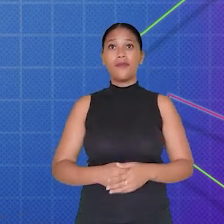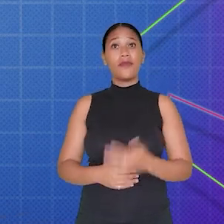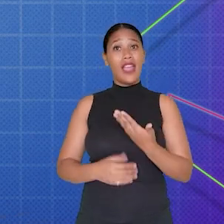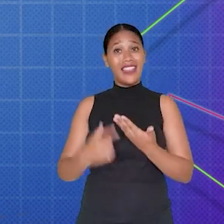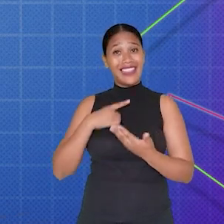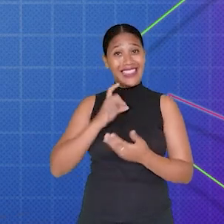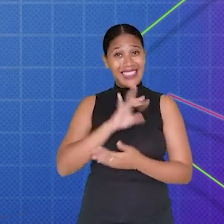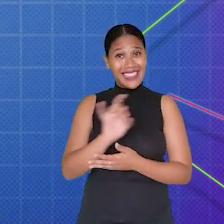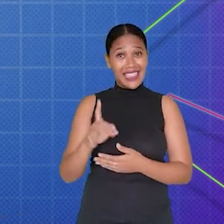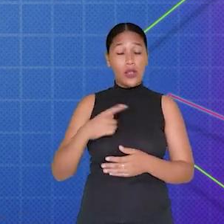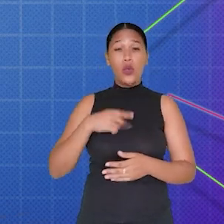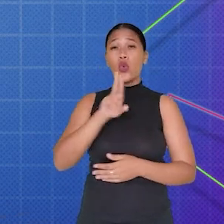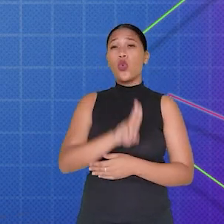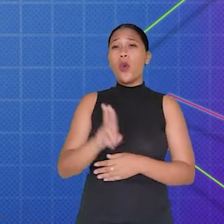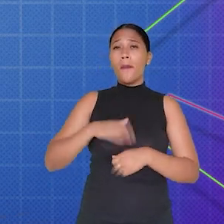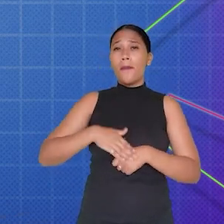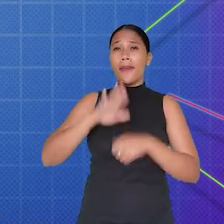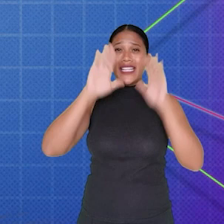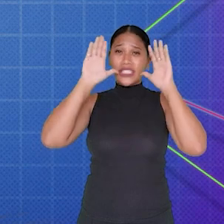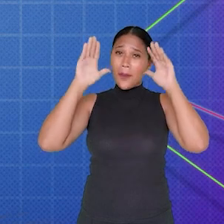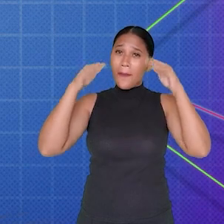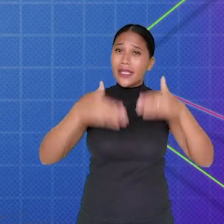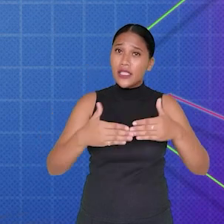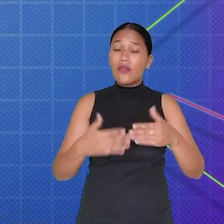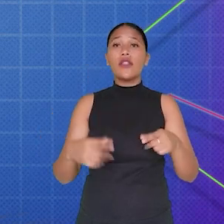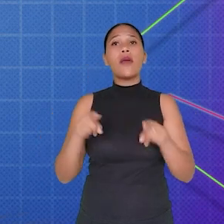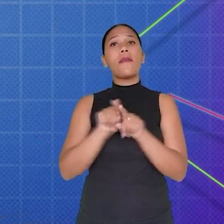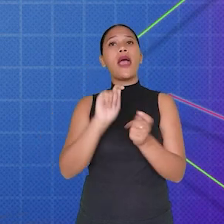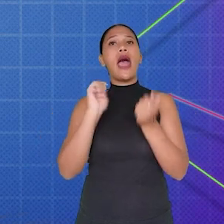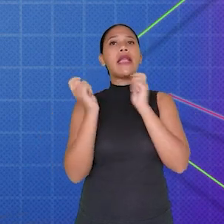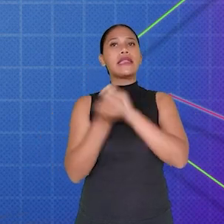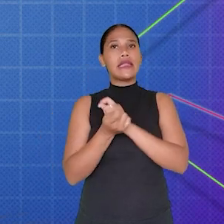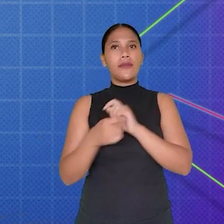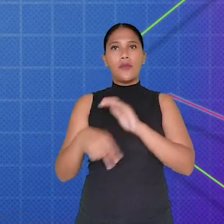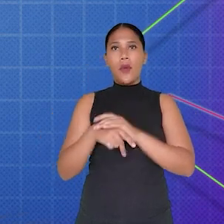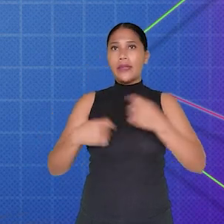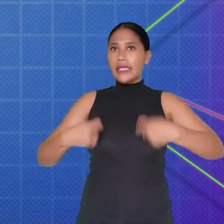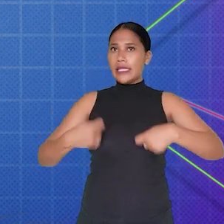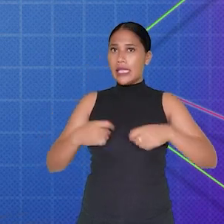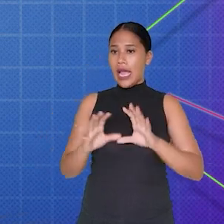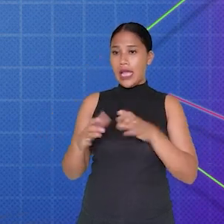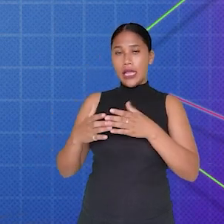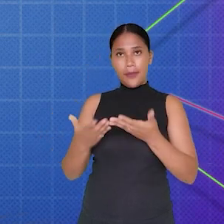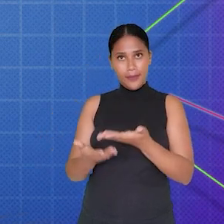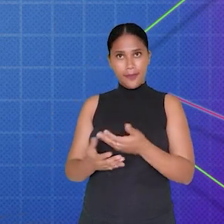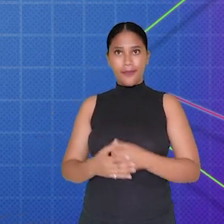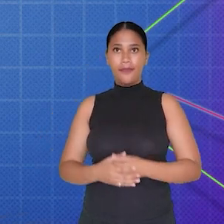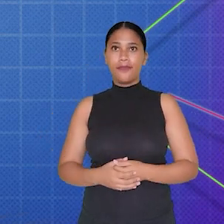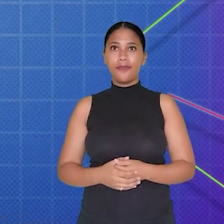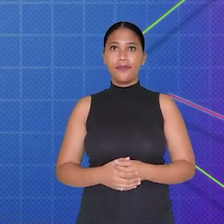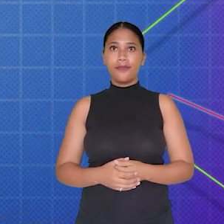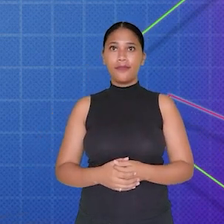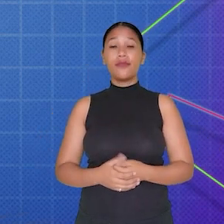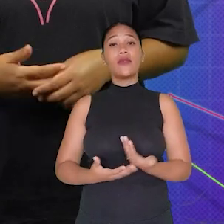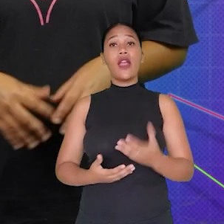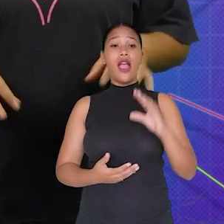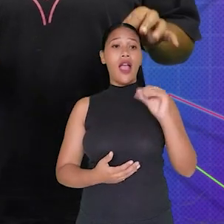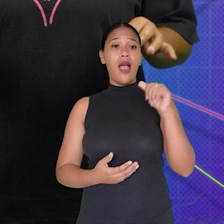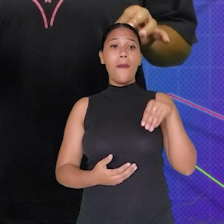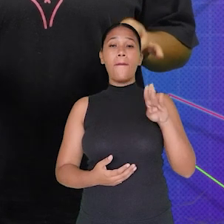o FDD. Cada uma delas funcionando de maneira específica e adaptada às necessidades da equipe de